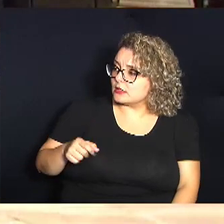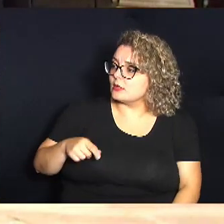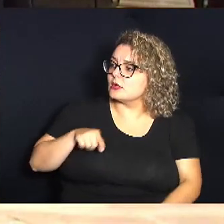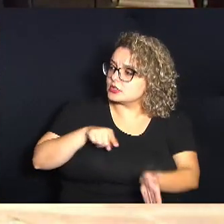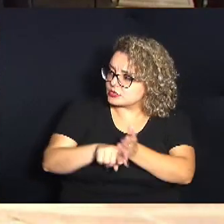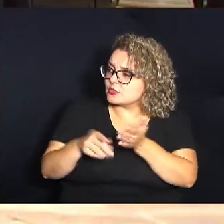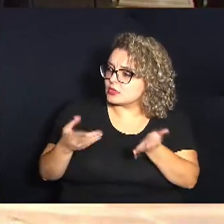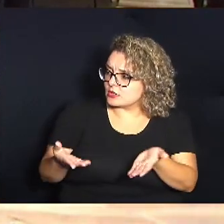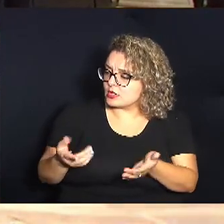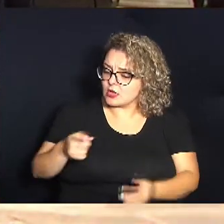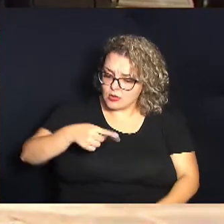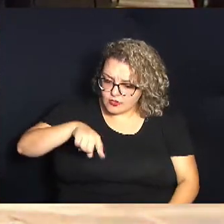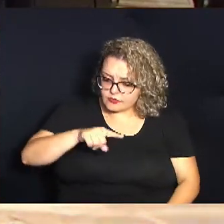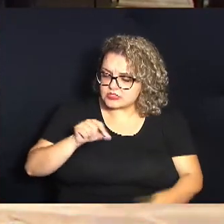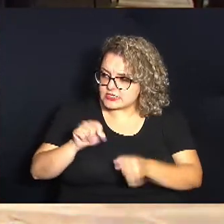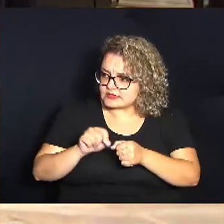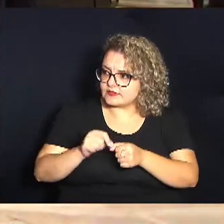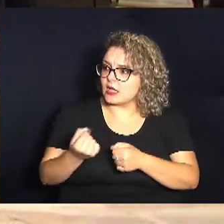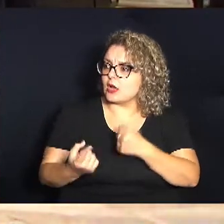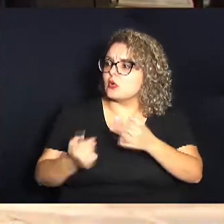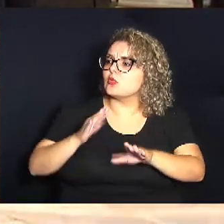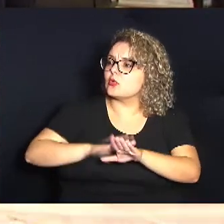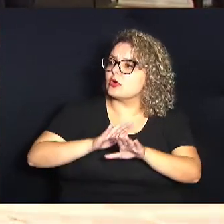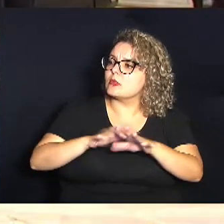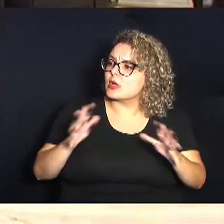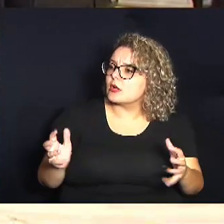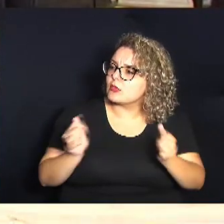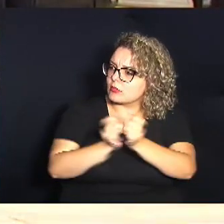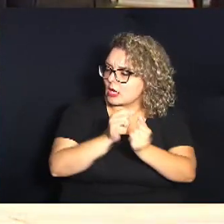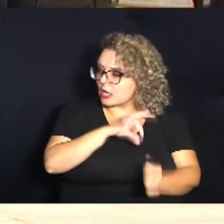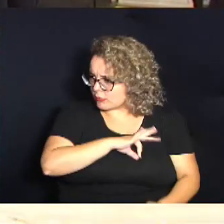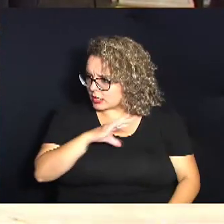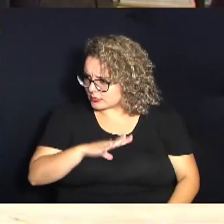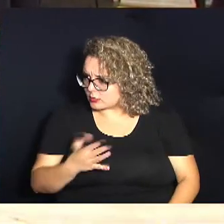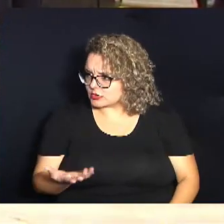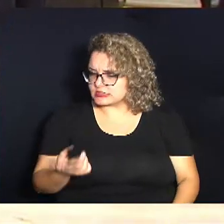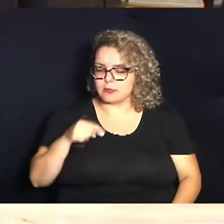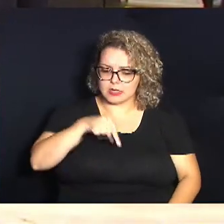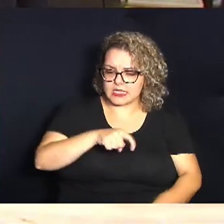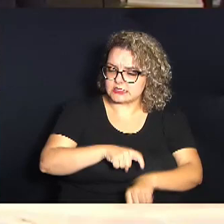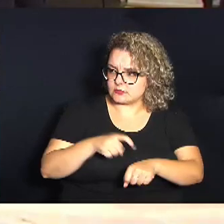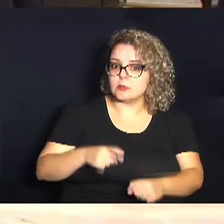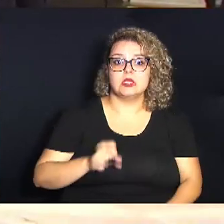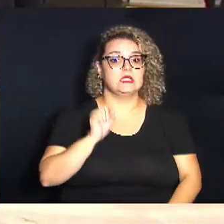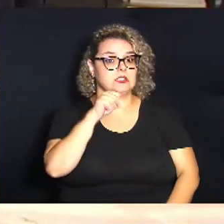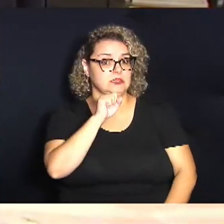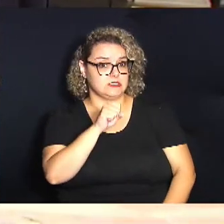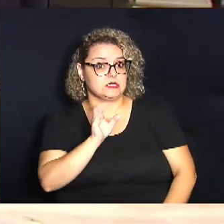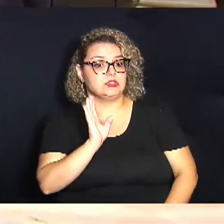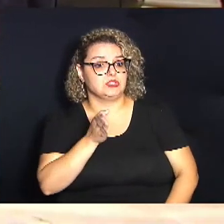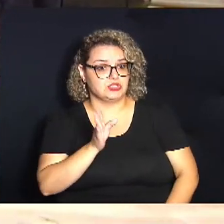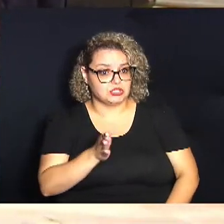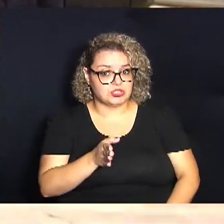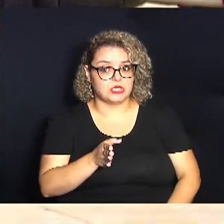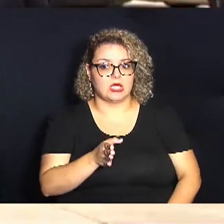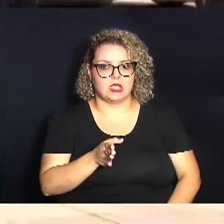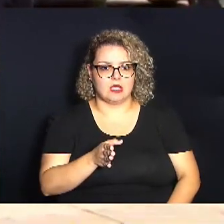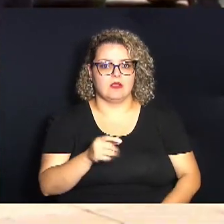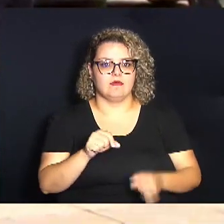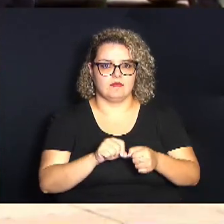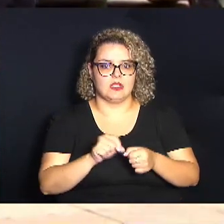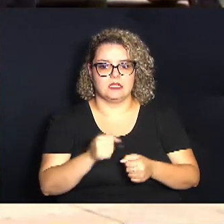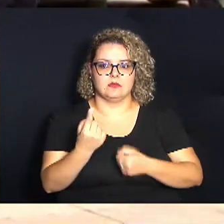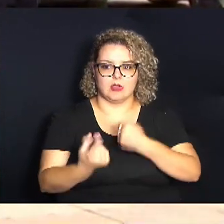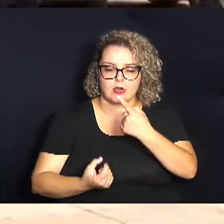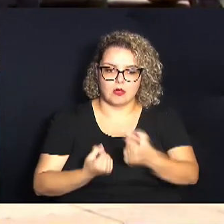isso. Vocês vão fazer alguma ação em conjunto com a Guarda Municipal para esse período? Sim, já foram realizadas